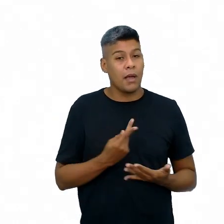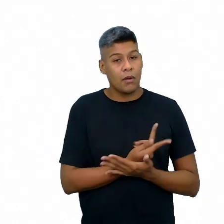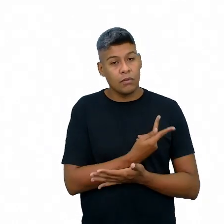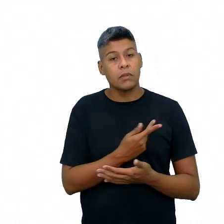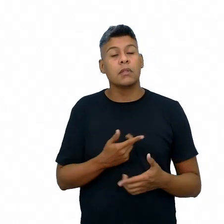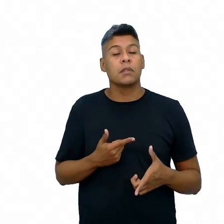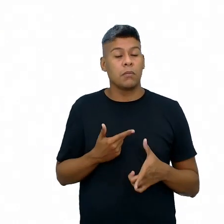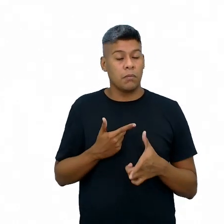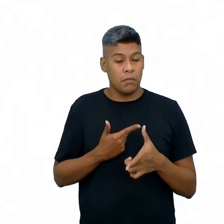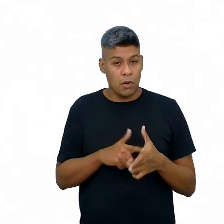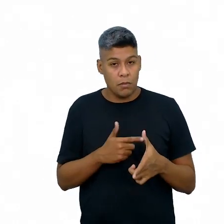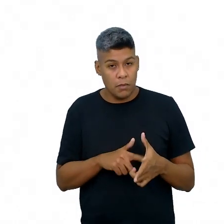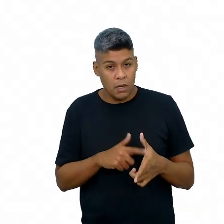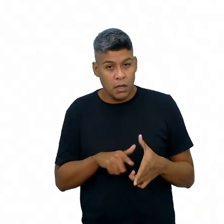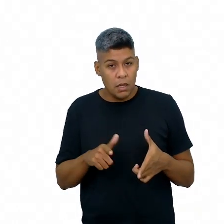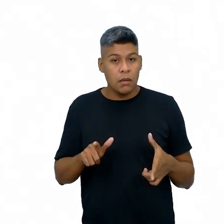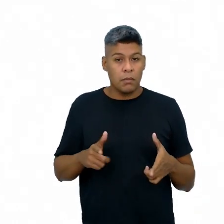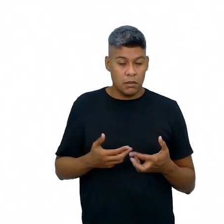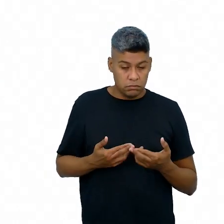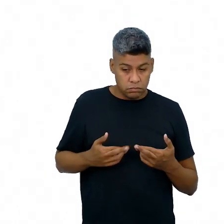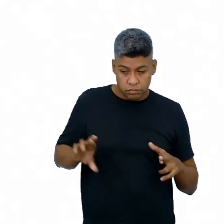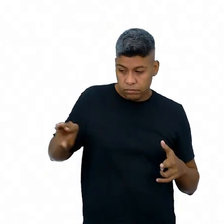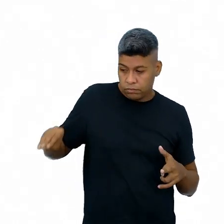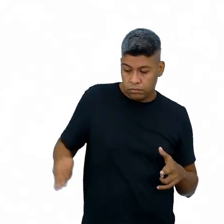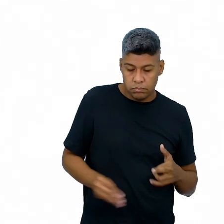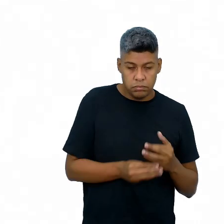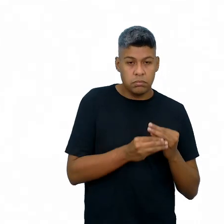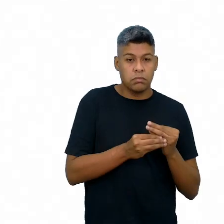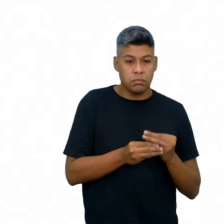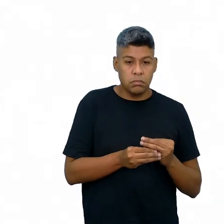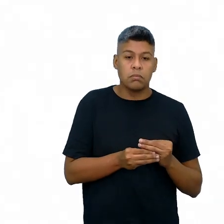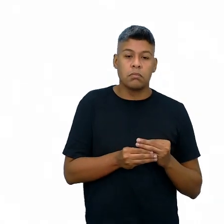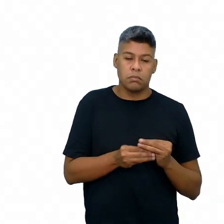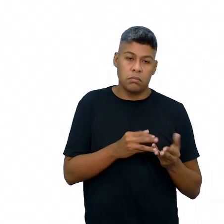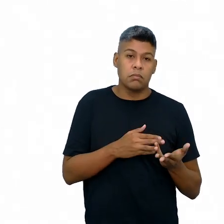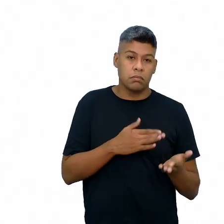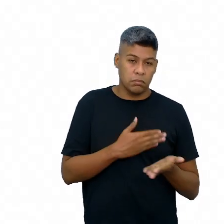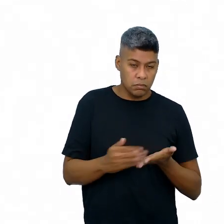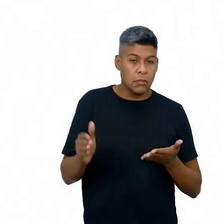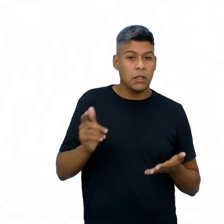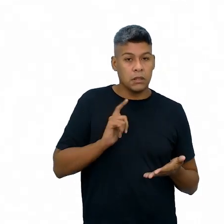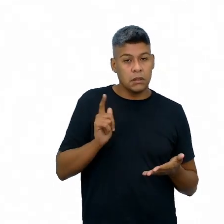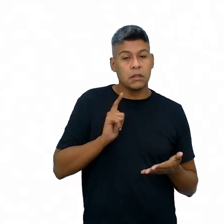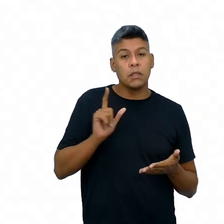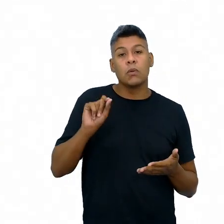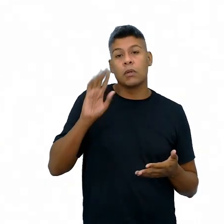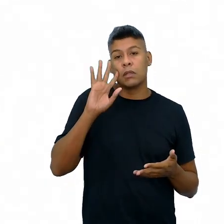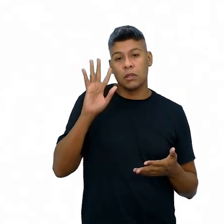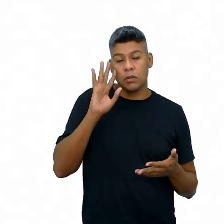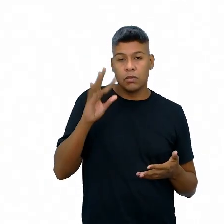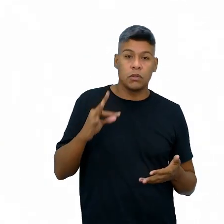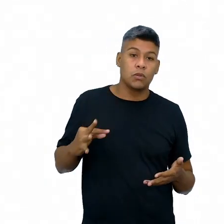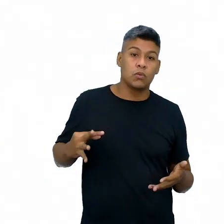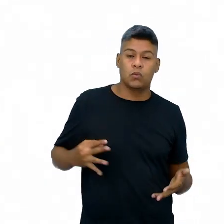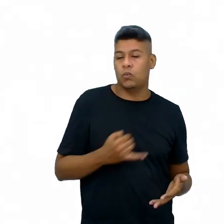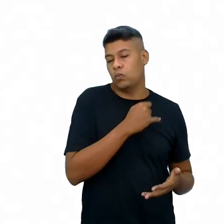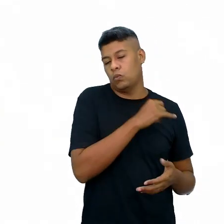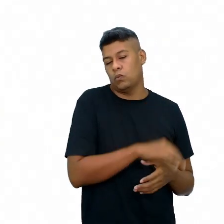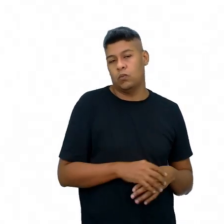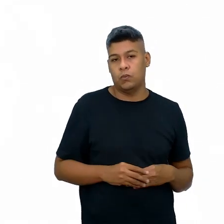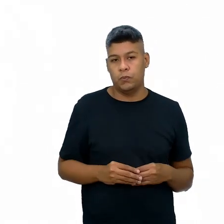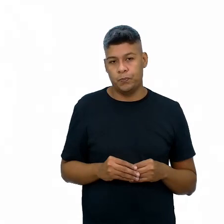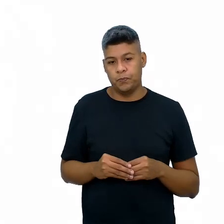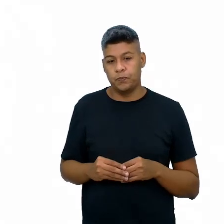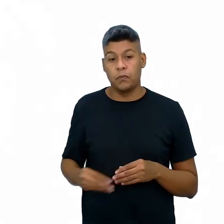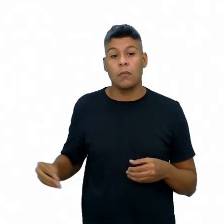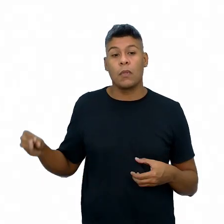problema, e encaixar a modelagem matemática, não é isso. Nós temos uma teoria por trás de tudo isso.